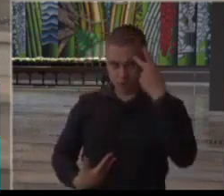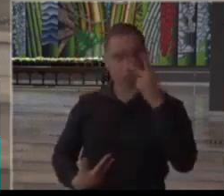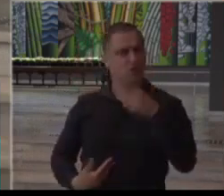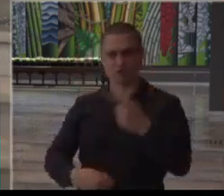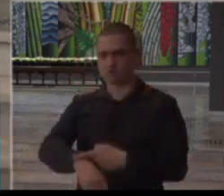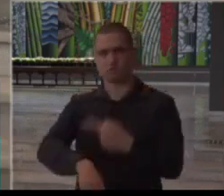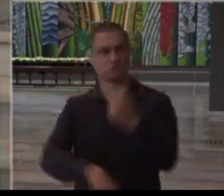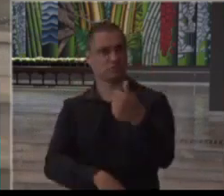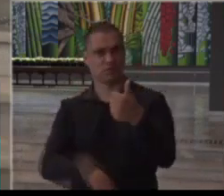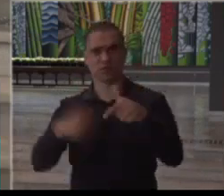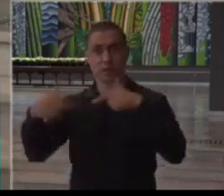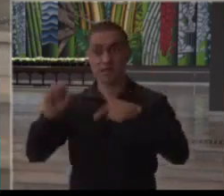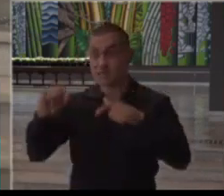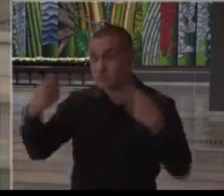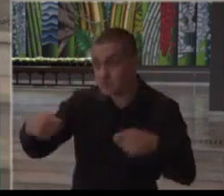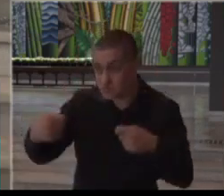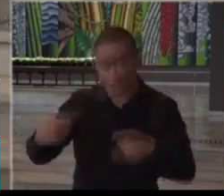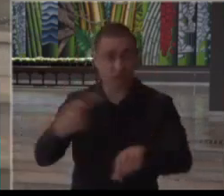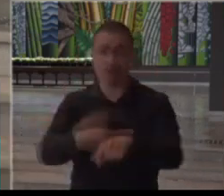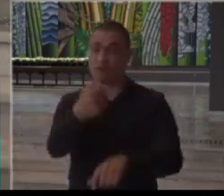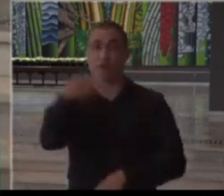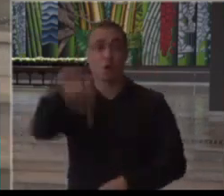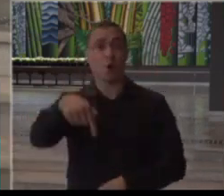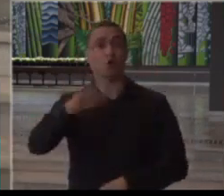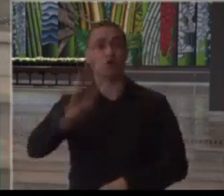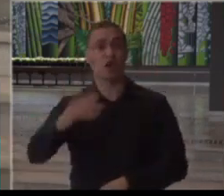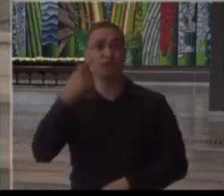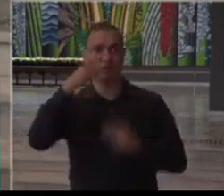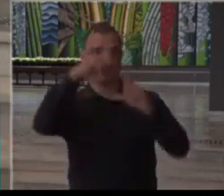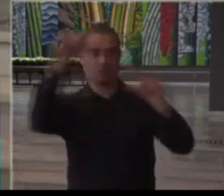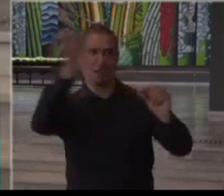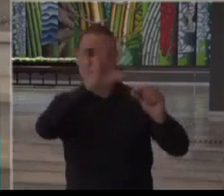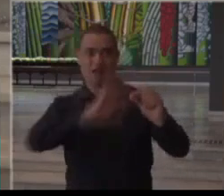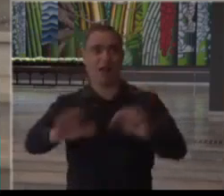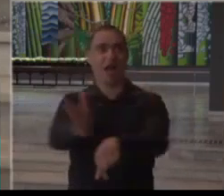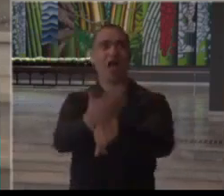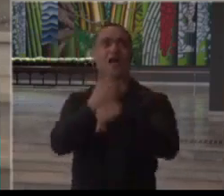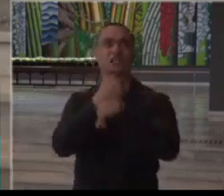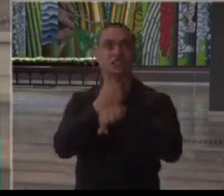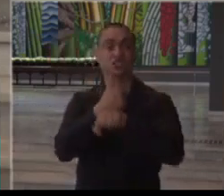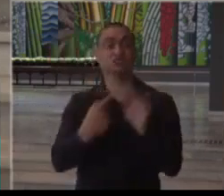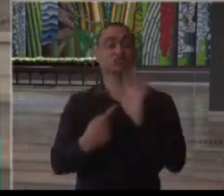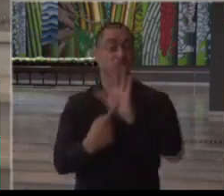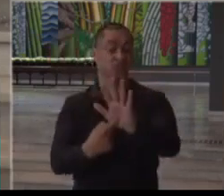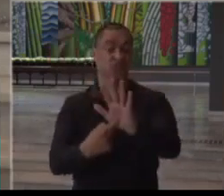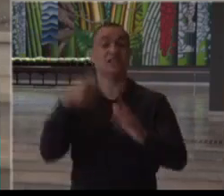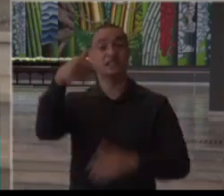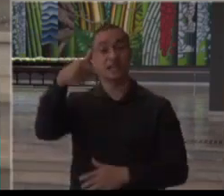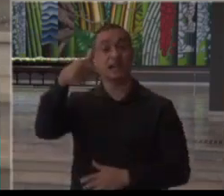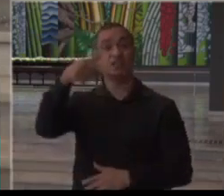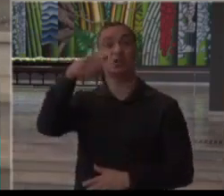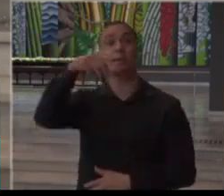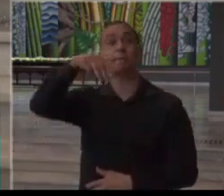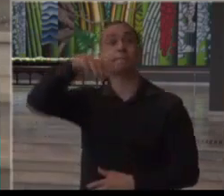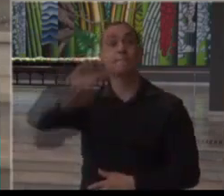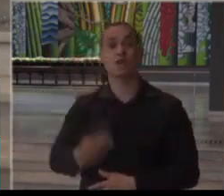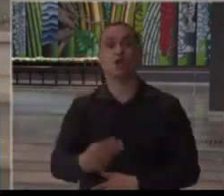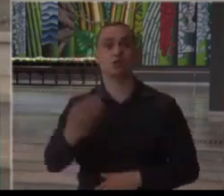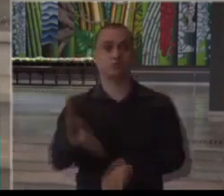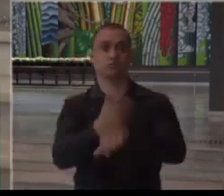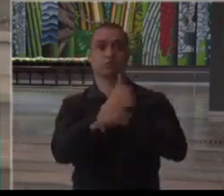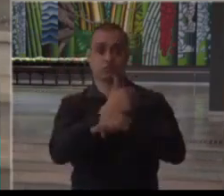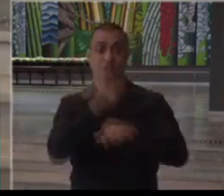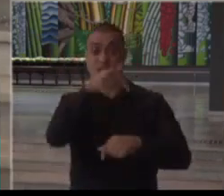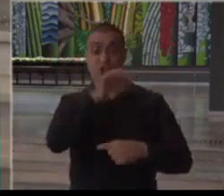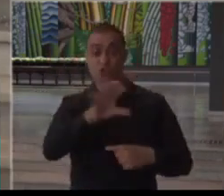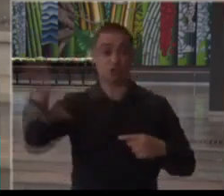age imediatamente assim que necessário, como fez hoje, adiantando uma reclassificação, trazendo 7 regiões para a fase